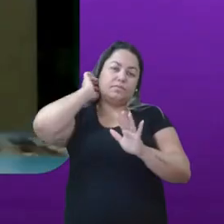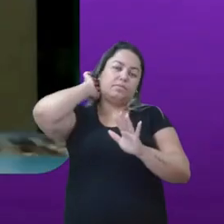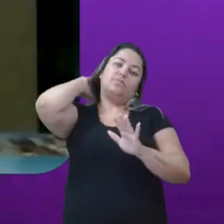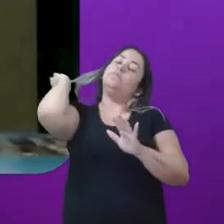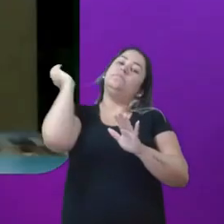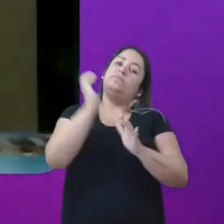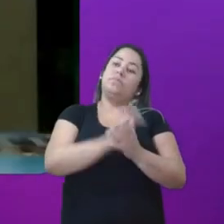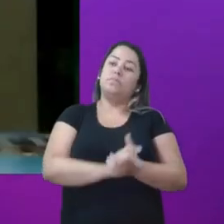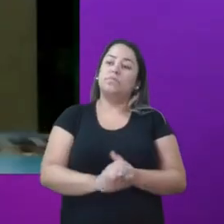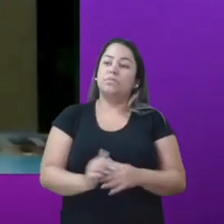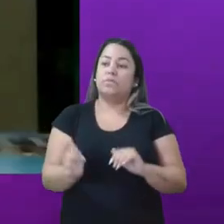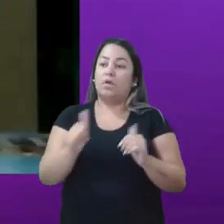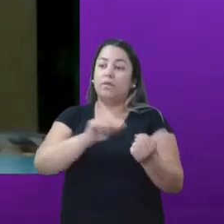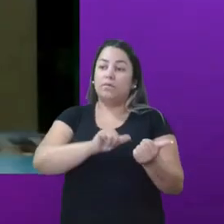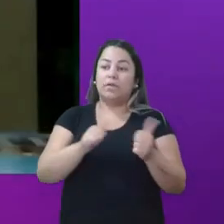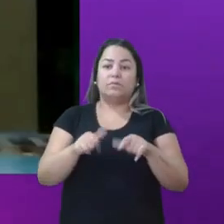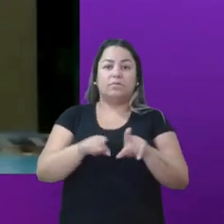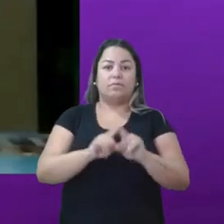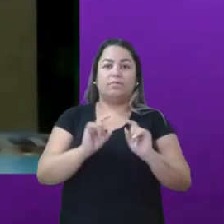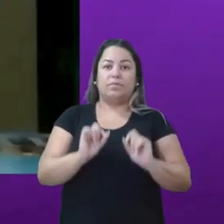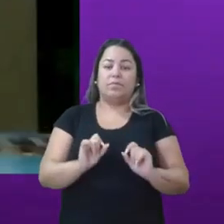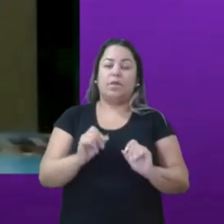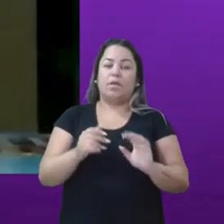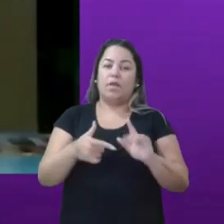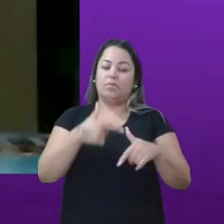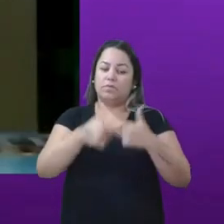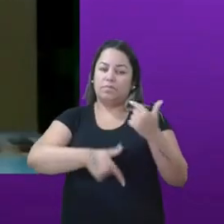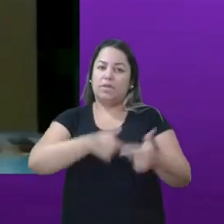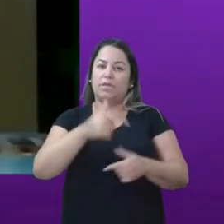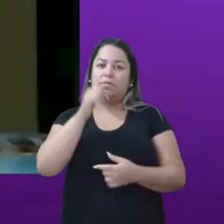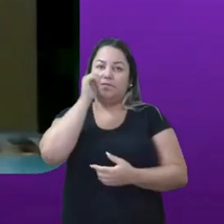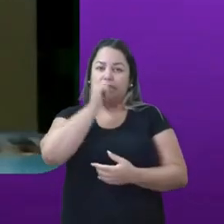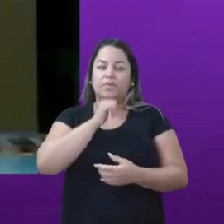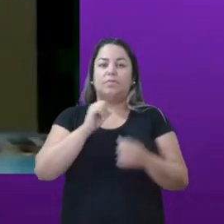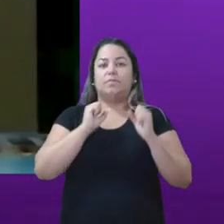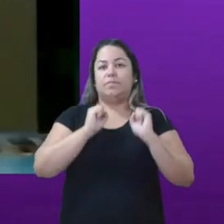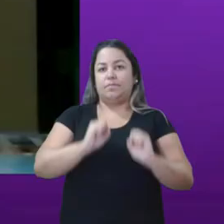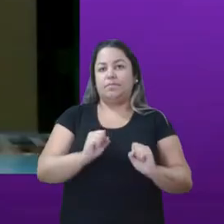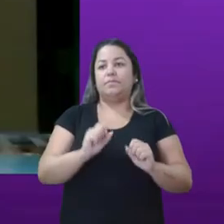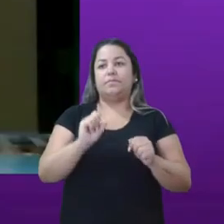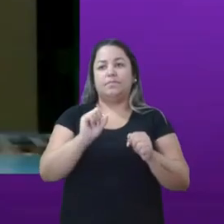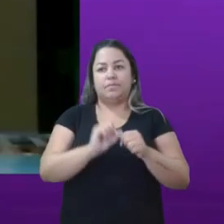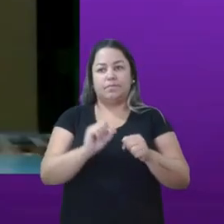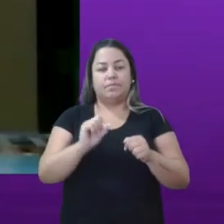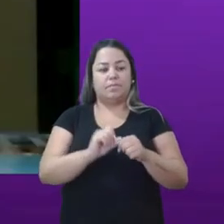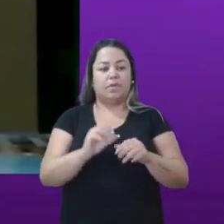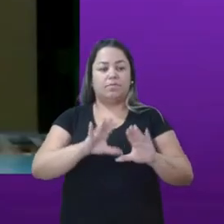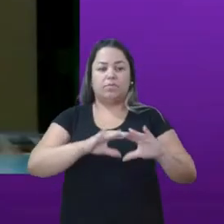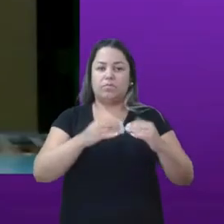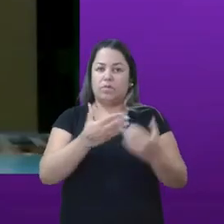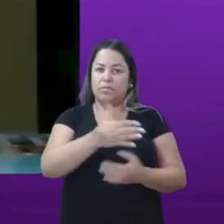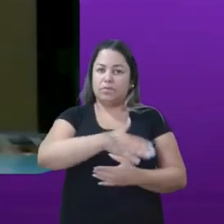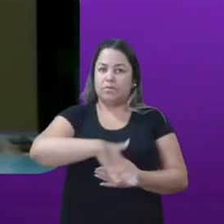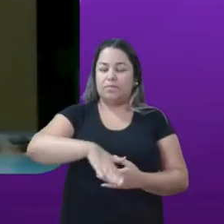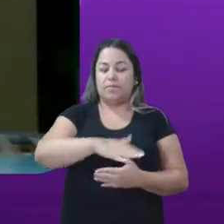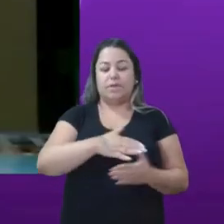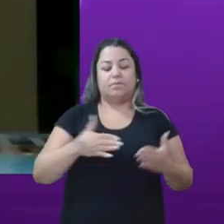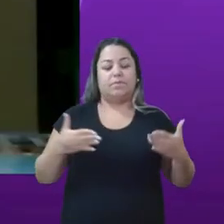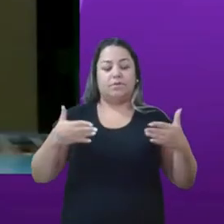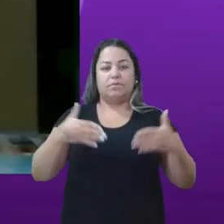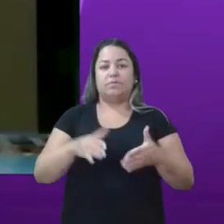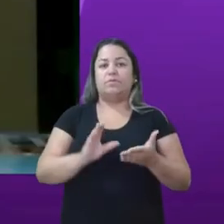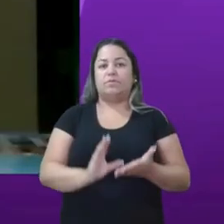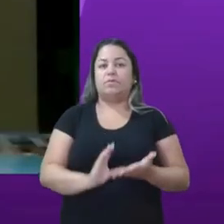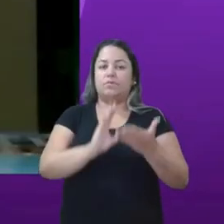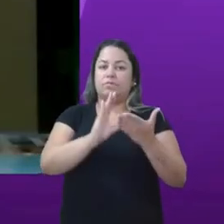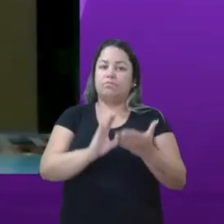avaliar, sem monitorar, e esse é um trabalho que as mulheres podem fazer, inclusive, nas suas comunidades. Participar dos